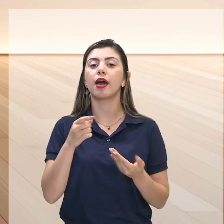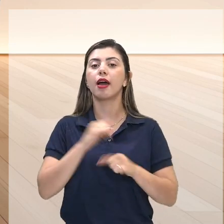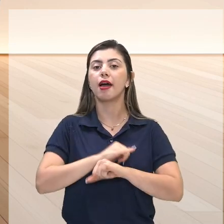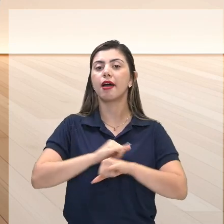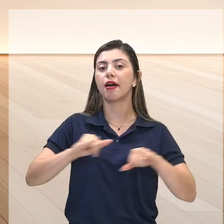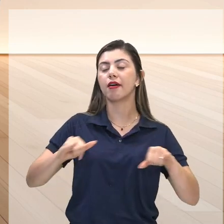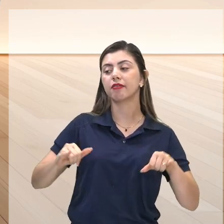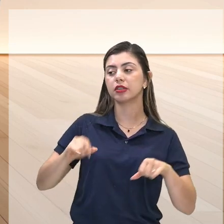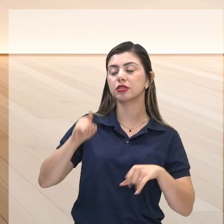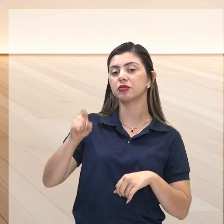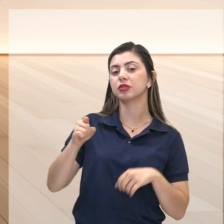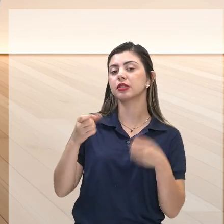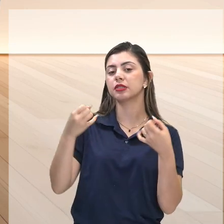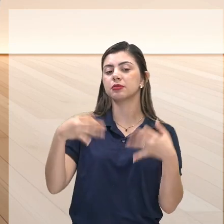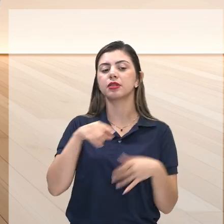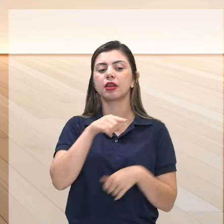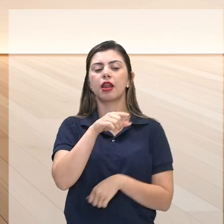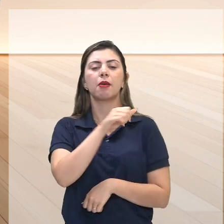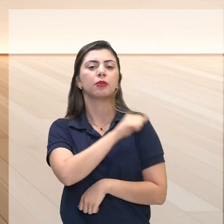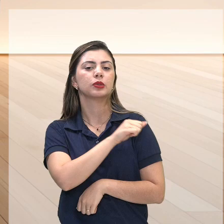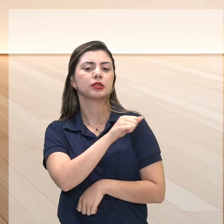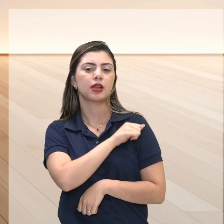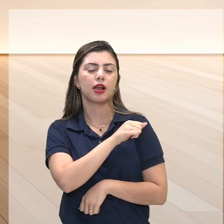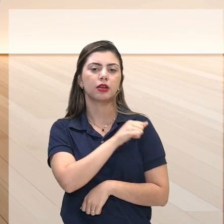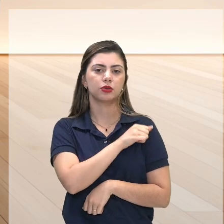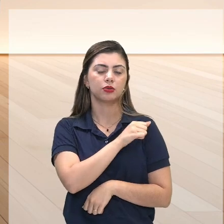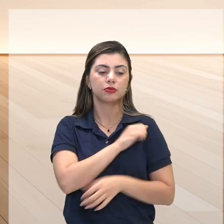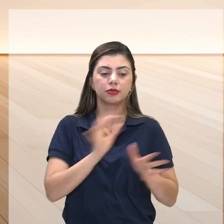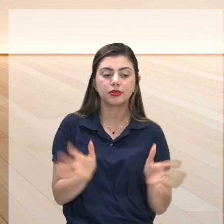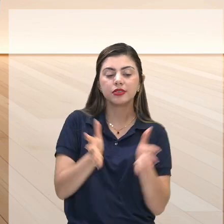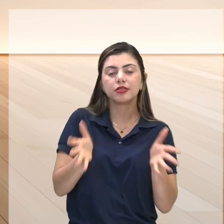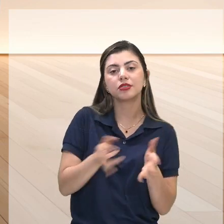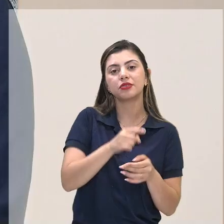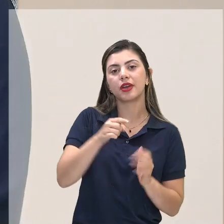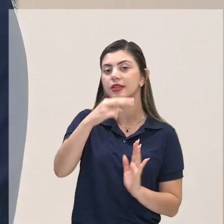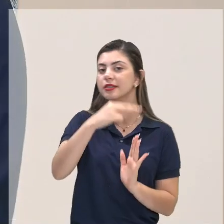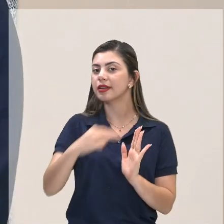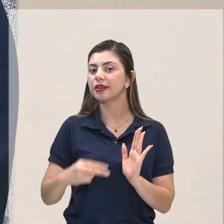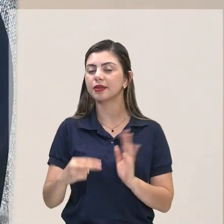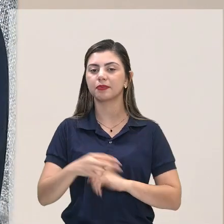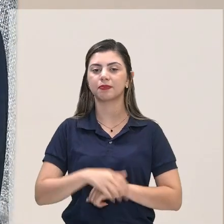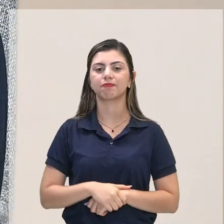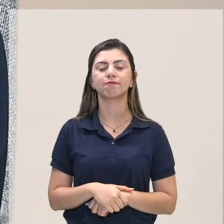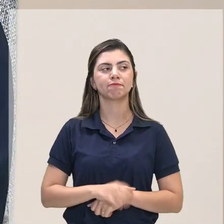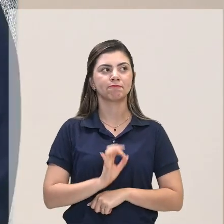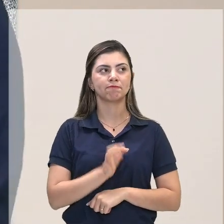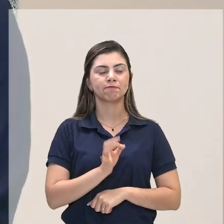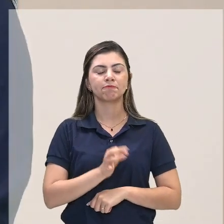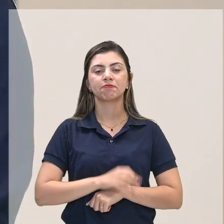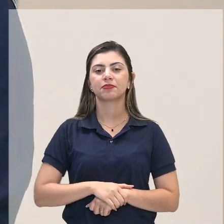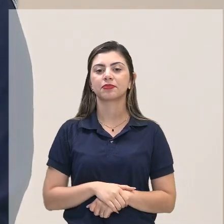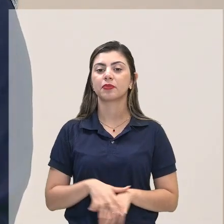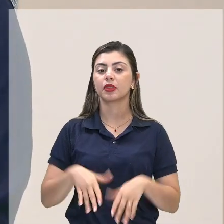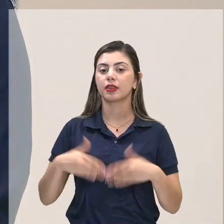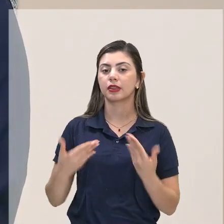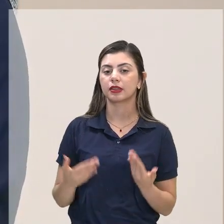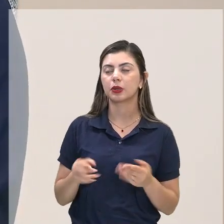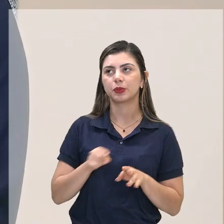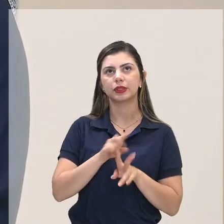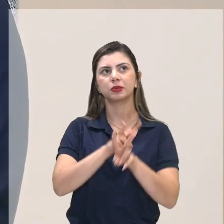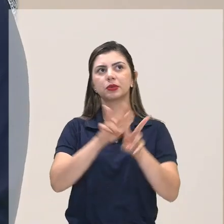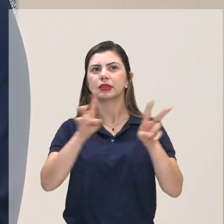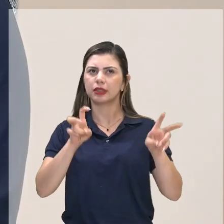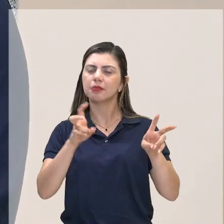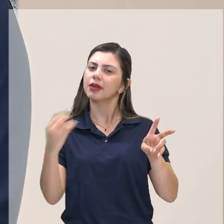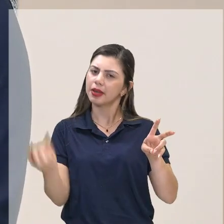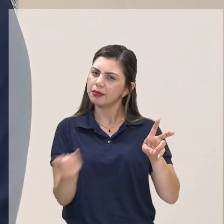deixa para os alunos como incentivo à leitura? Certo, eu acho que antes de falar da temática, que é